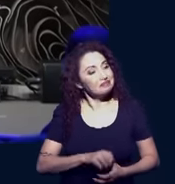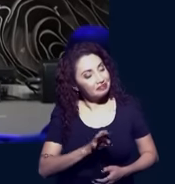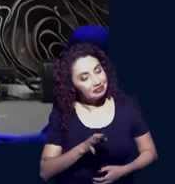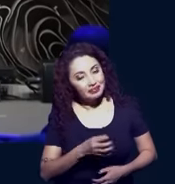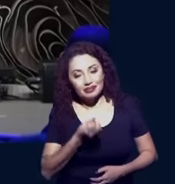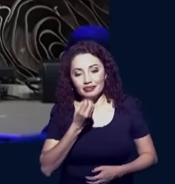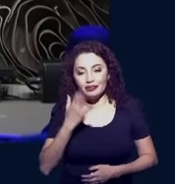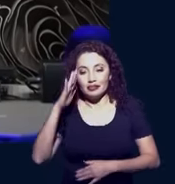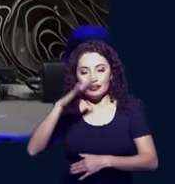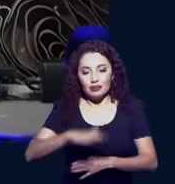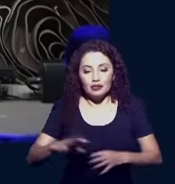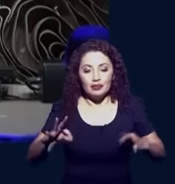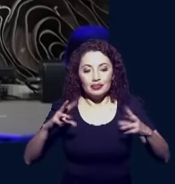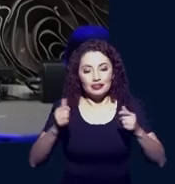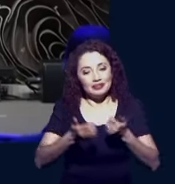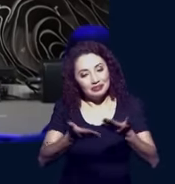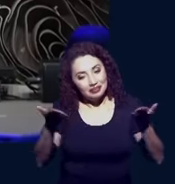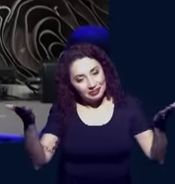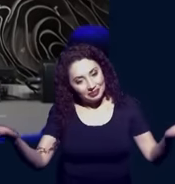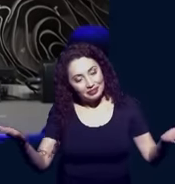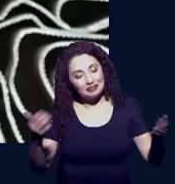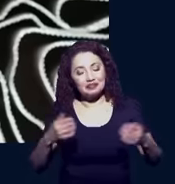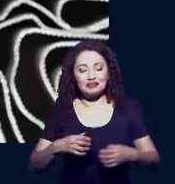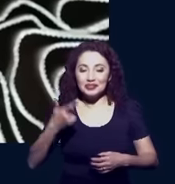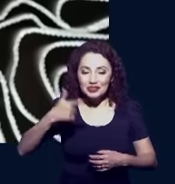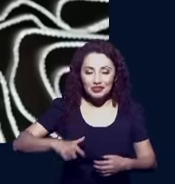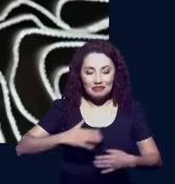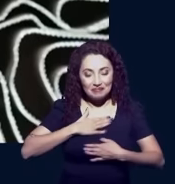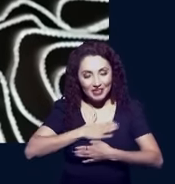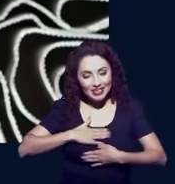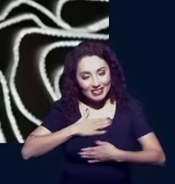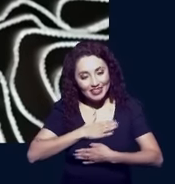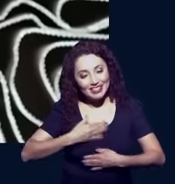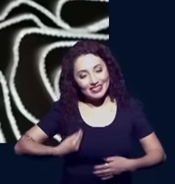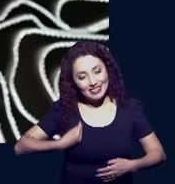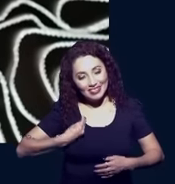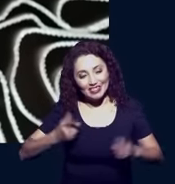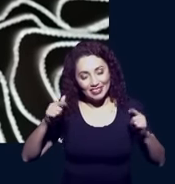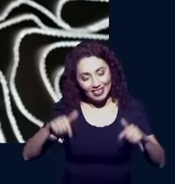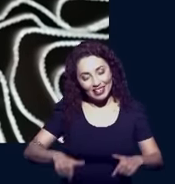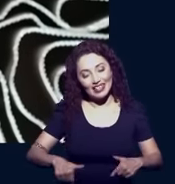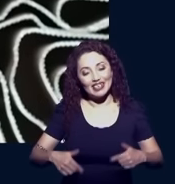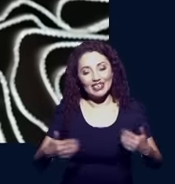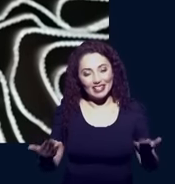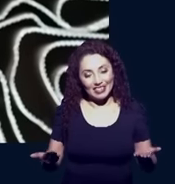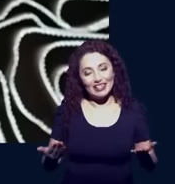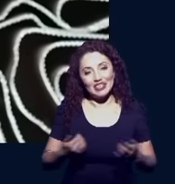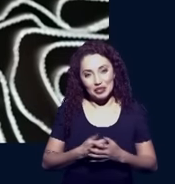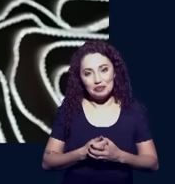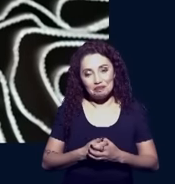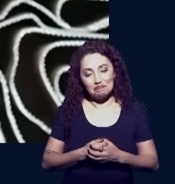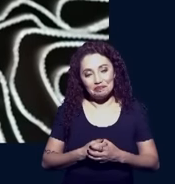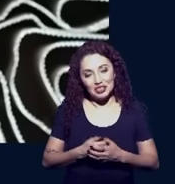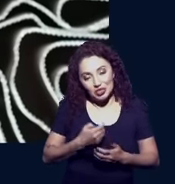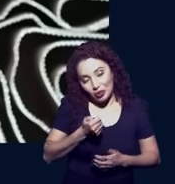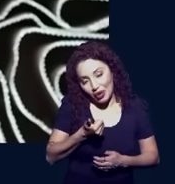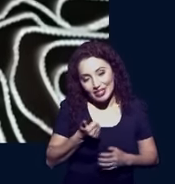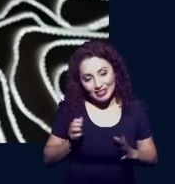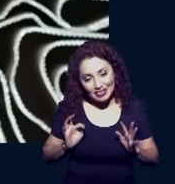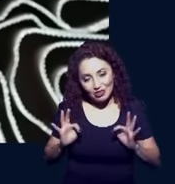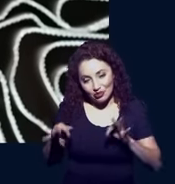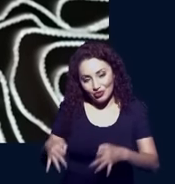tarde a todos mais uma vez prazer tá aqui n encerrando esse macr a todos que nos